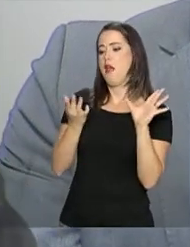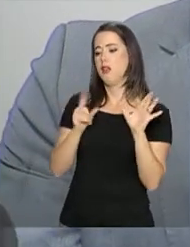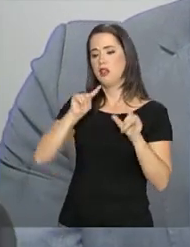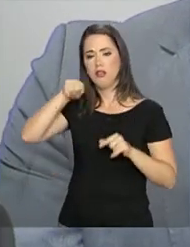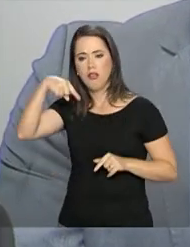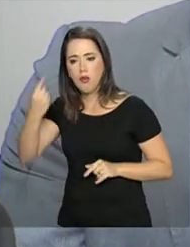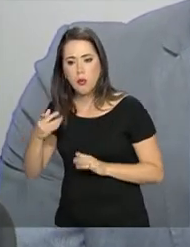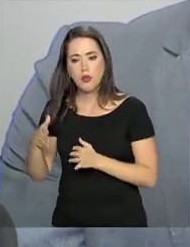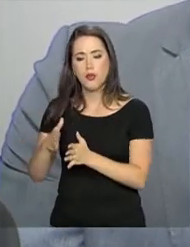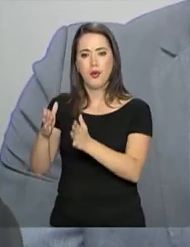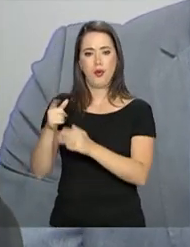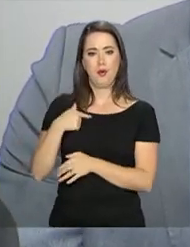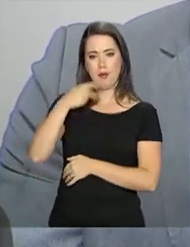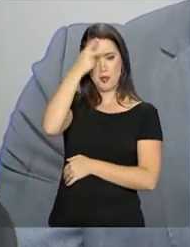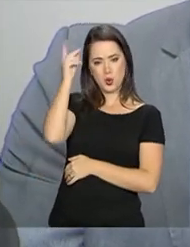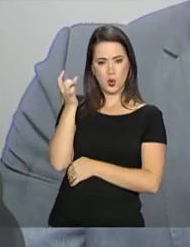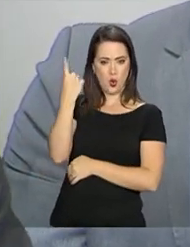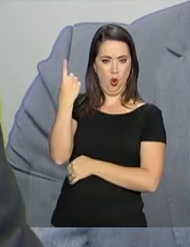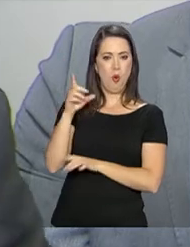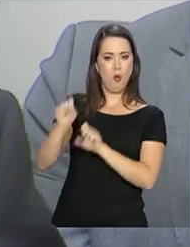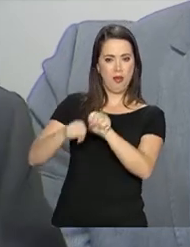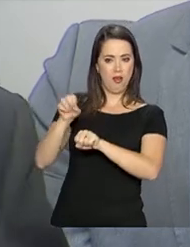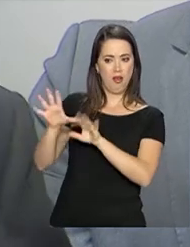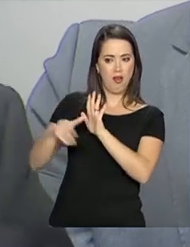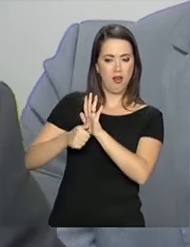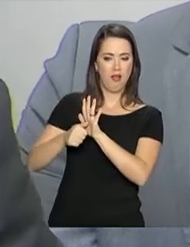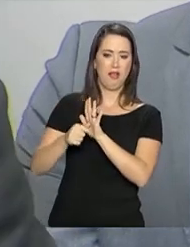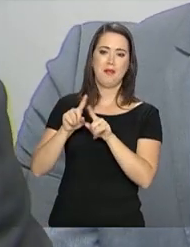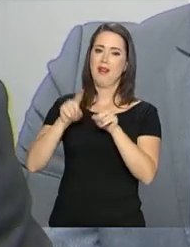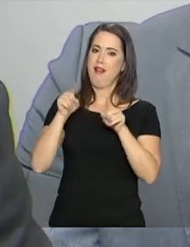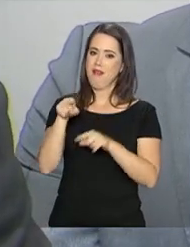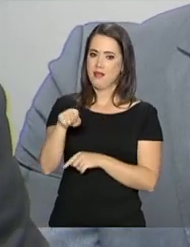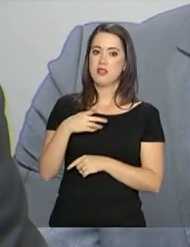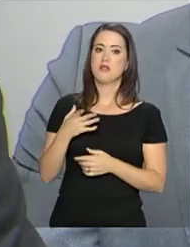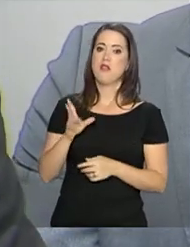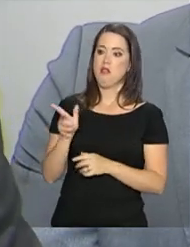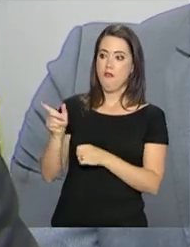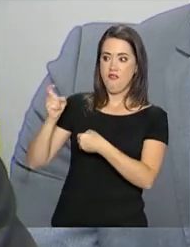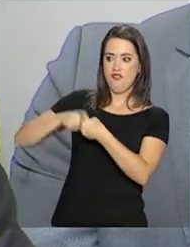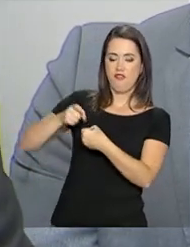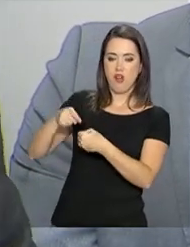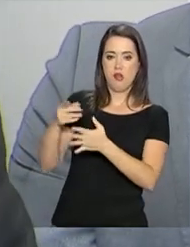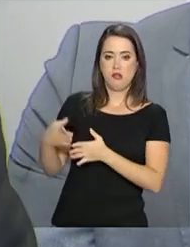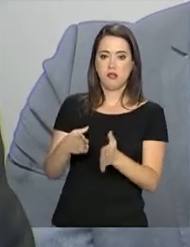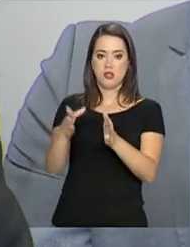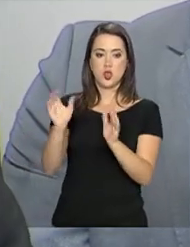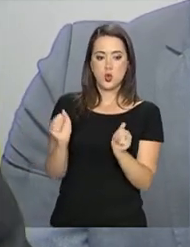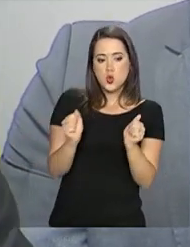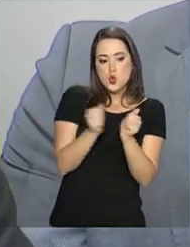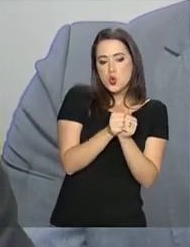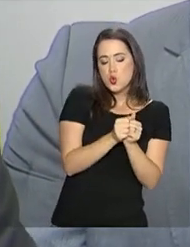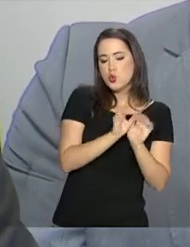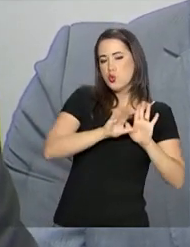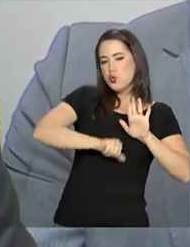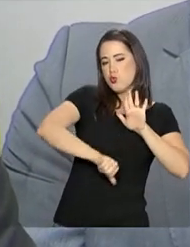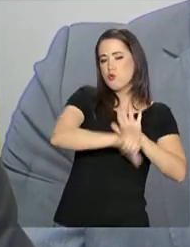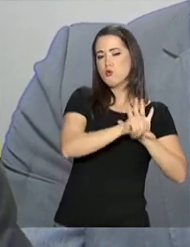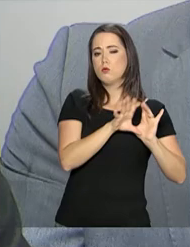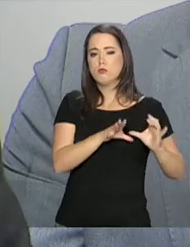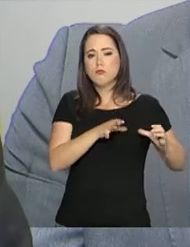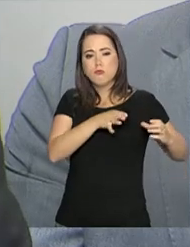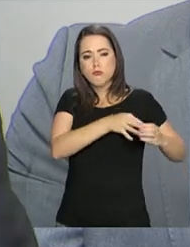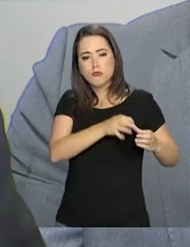exemplo furtou a bicicleta pagou uma pena e voltou para a rua mas ele vai voltar agora como um associado como um